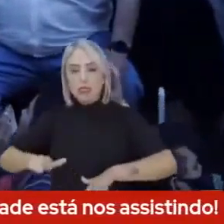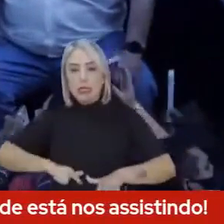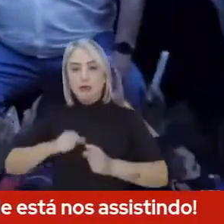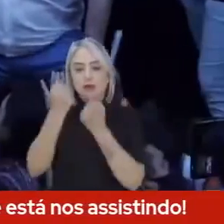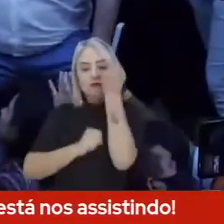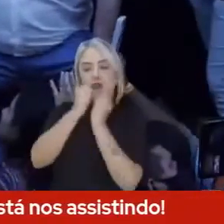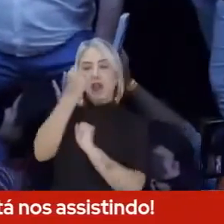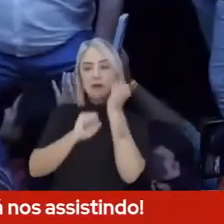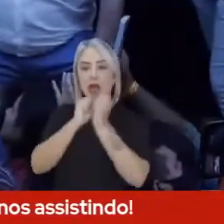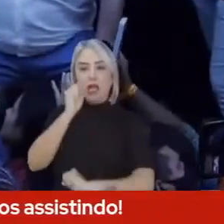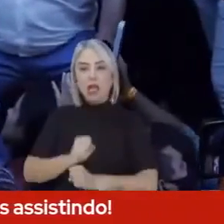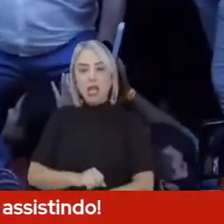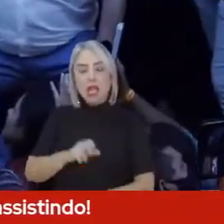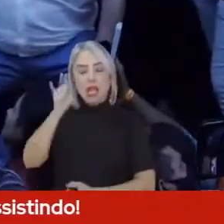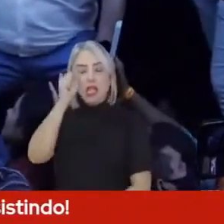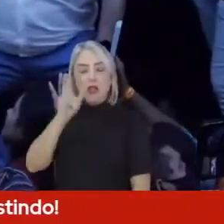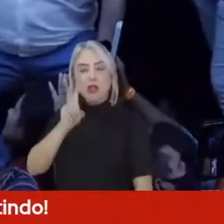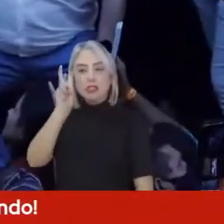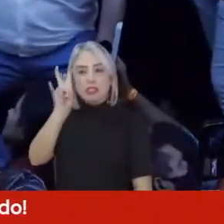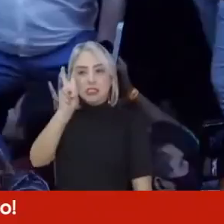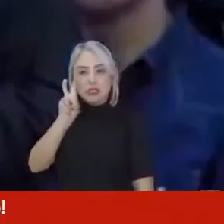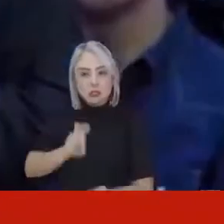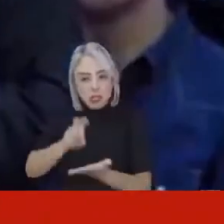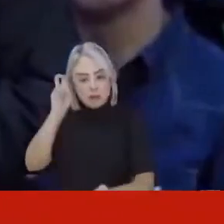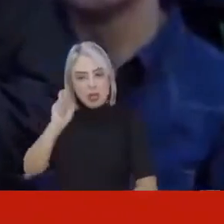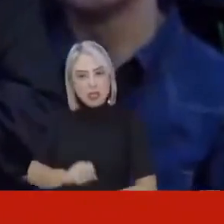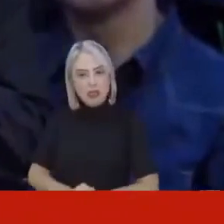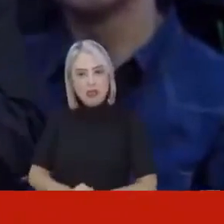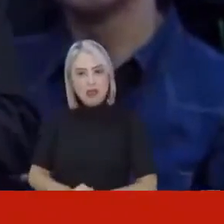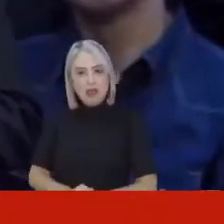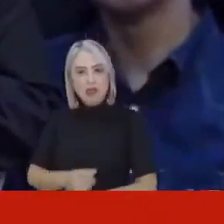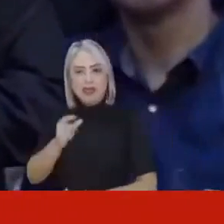5 horas da manhã? Se o salário do povo não cresceu,